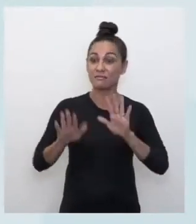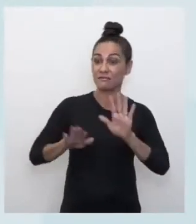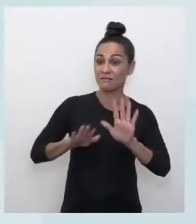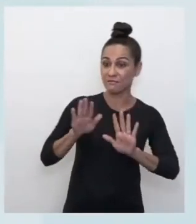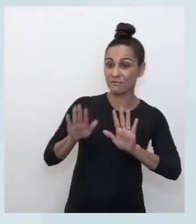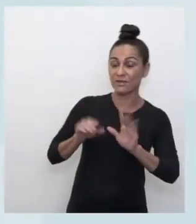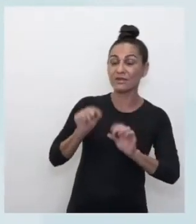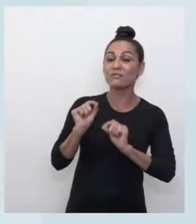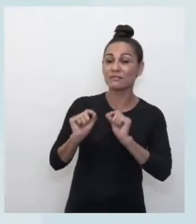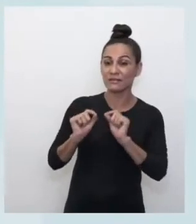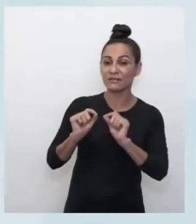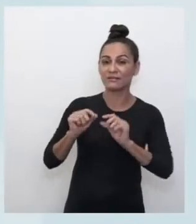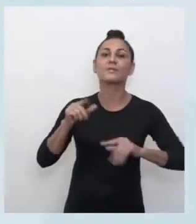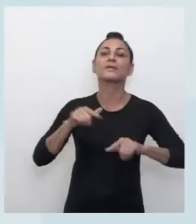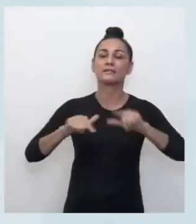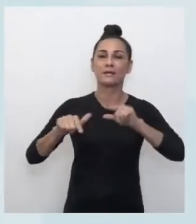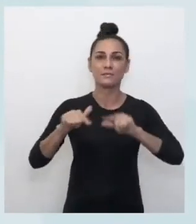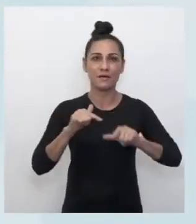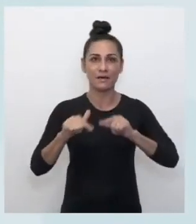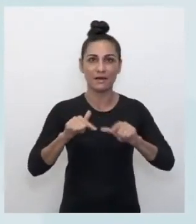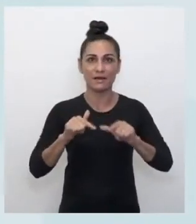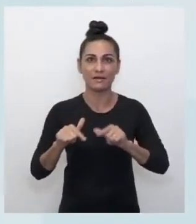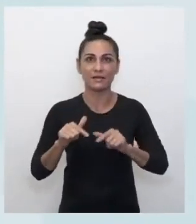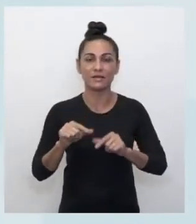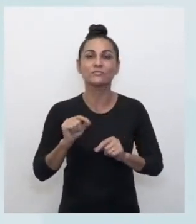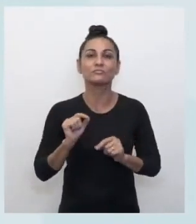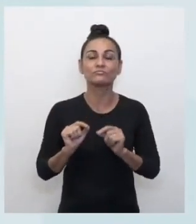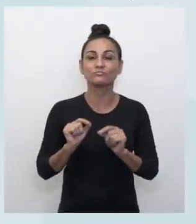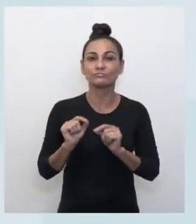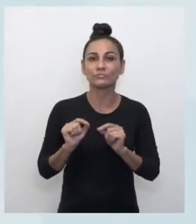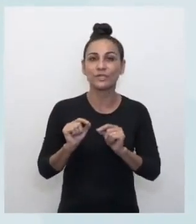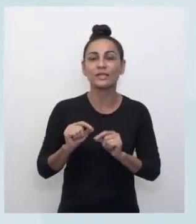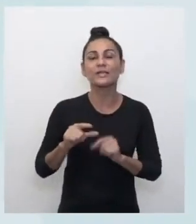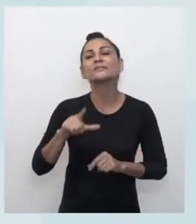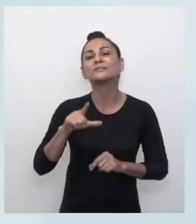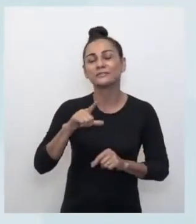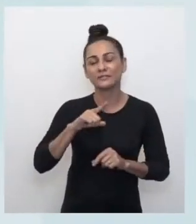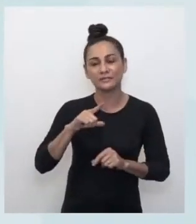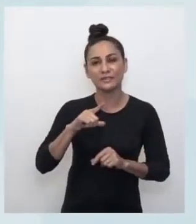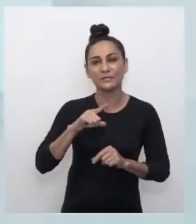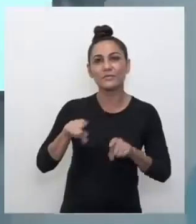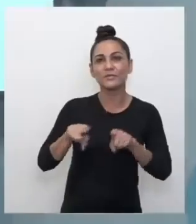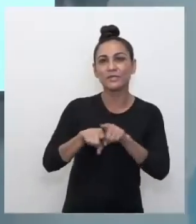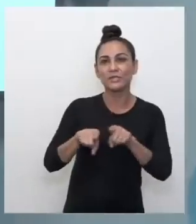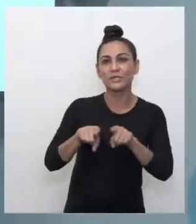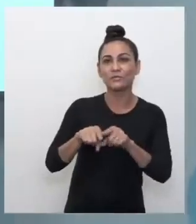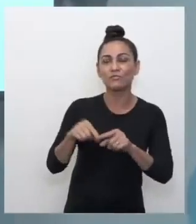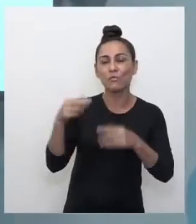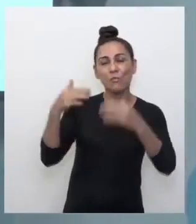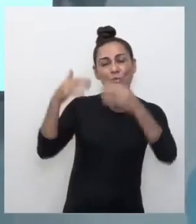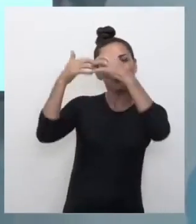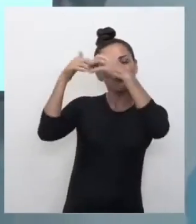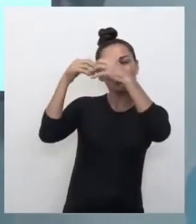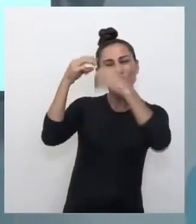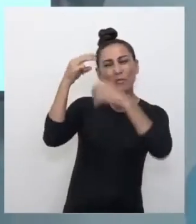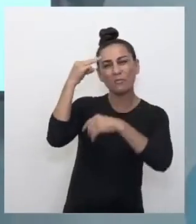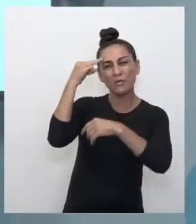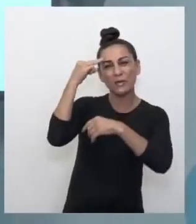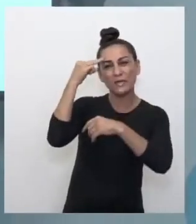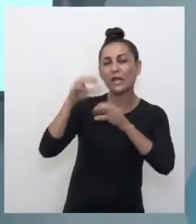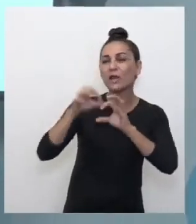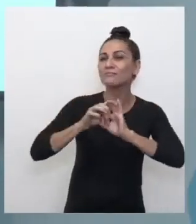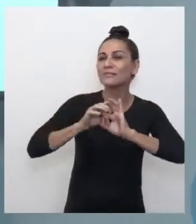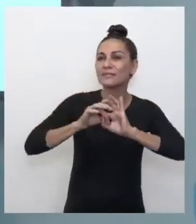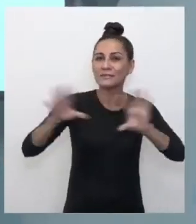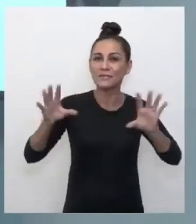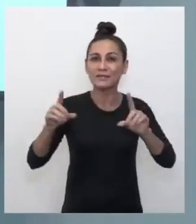justamente porque ela também trabalha com a questão, também para pessoas com sofrimento mental, ela traduz toda a questão de liberdade